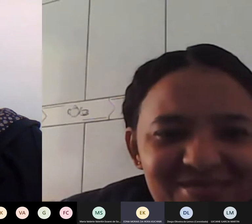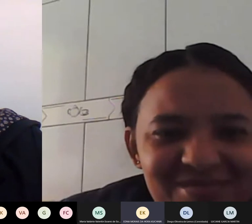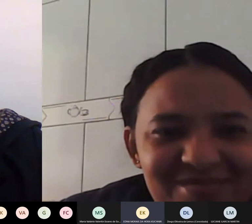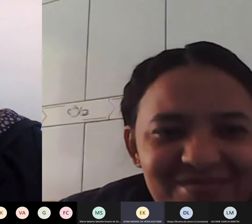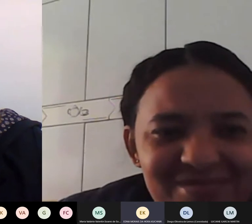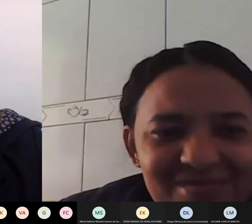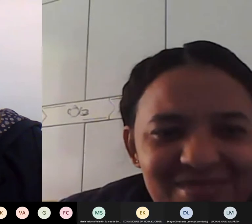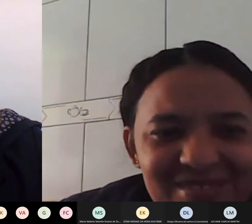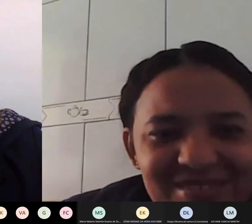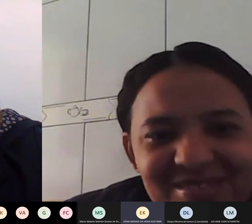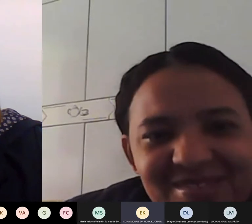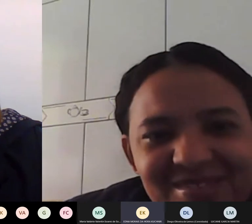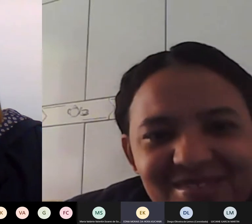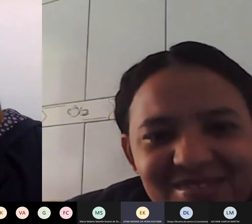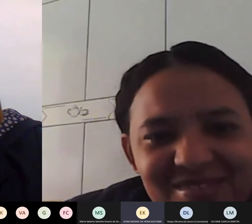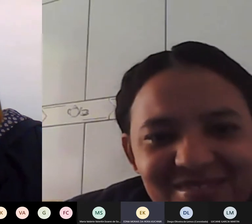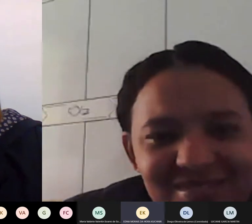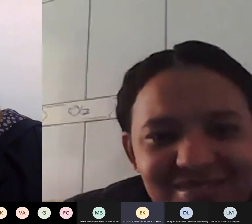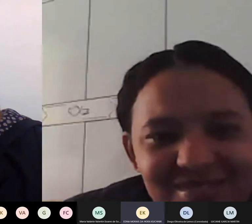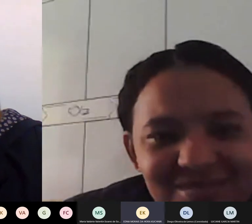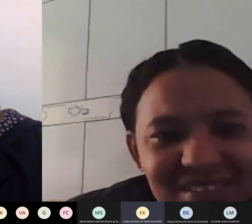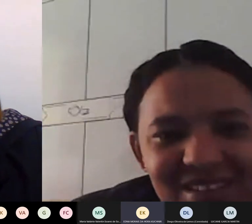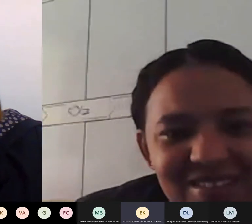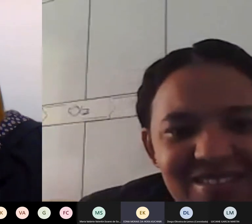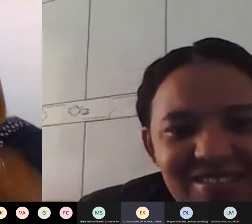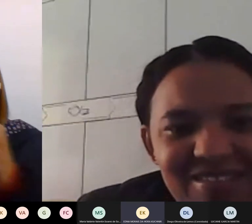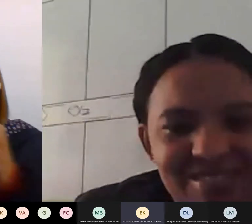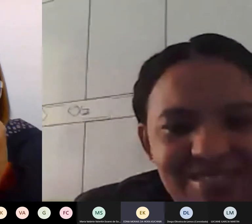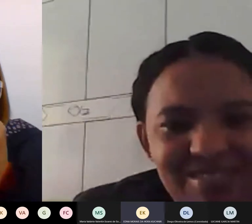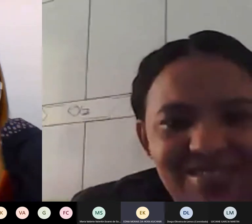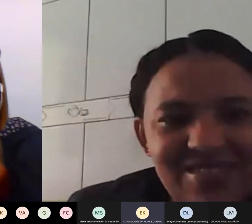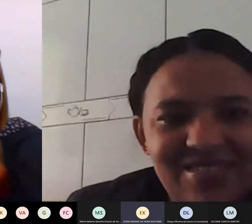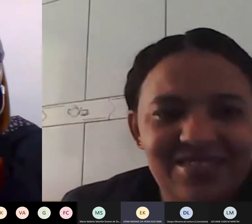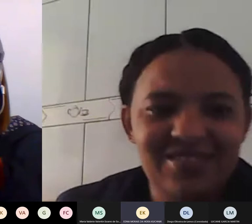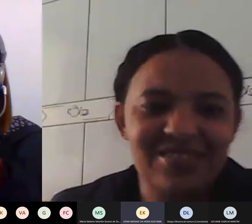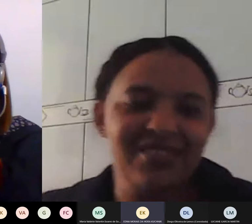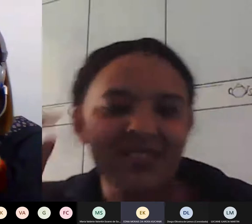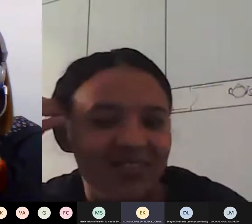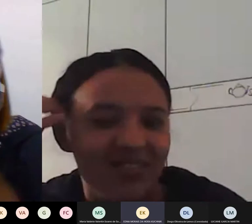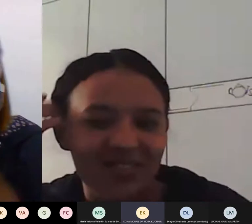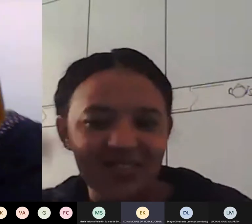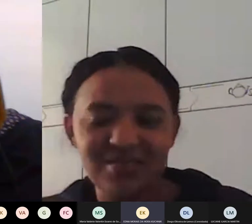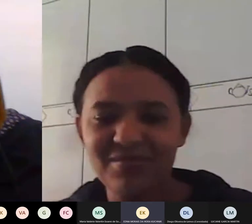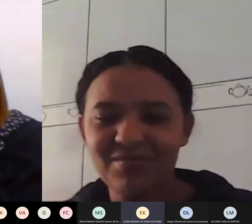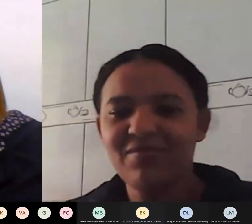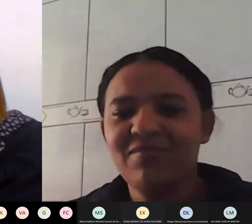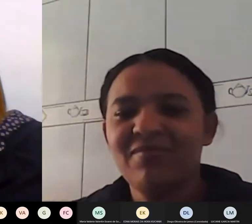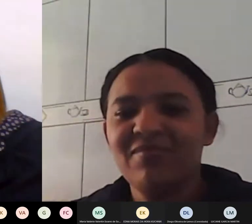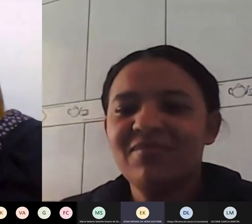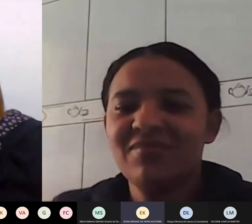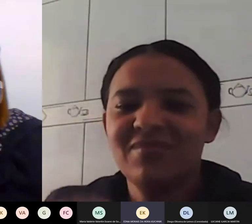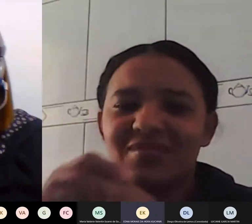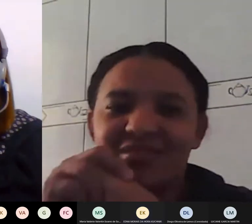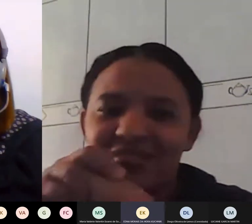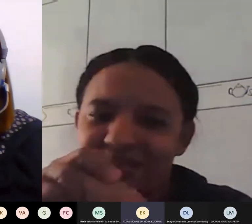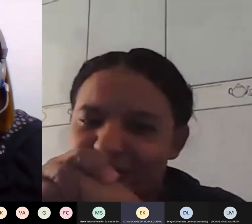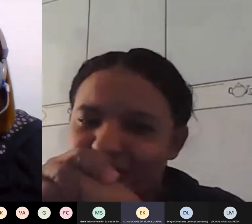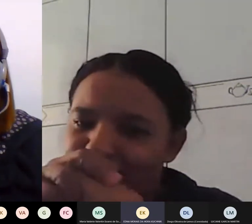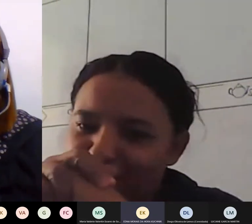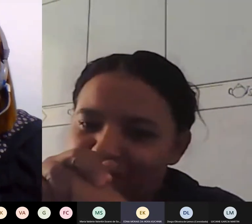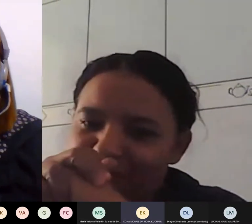Estou aqui. Montei a mesa ali para as brincadeiras. Para mim, ele está carregando. Eu acho que ele vai. Ele está.